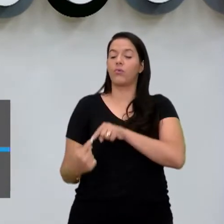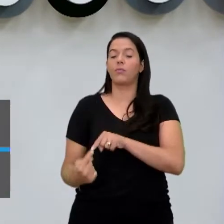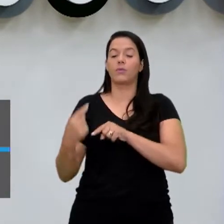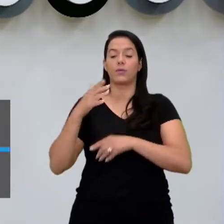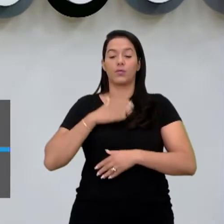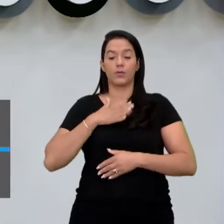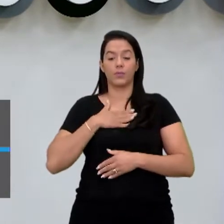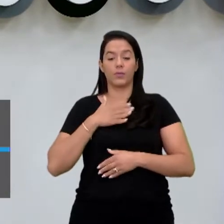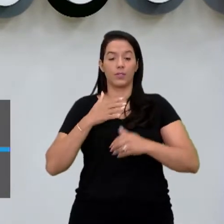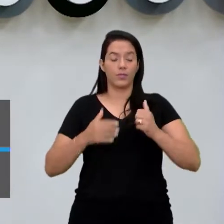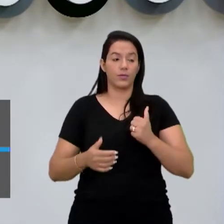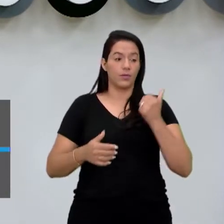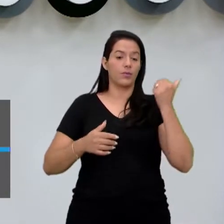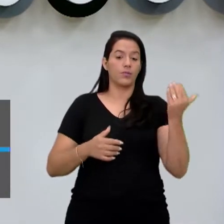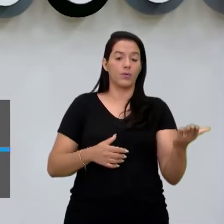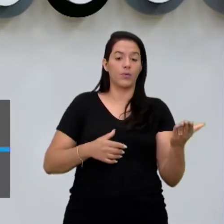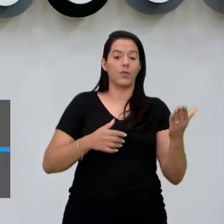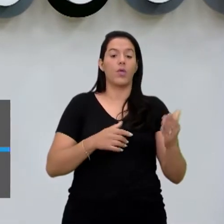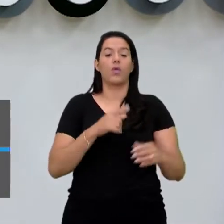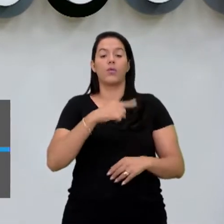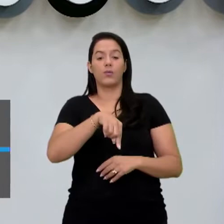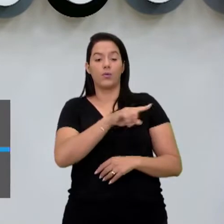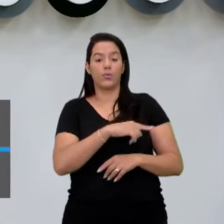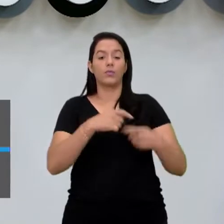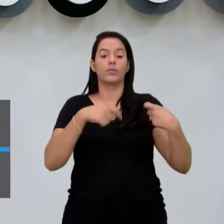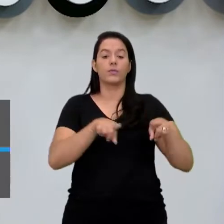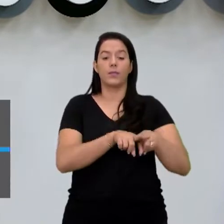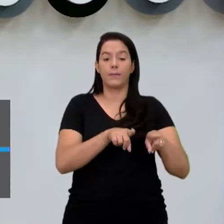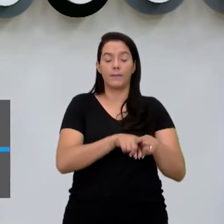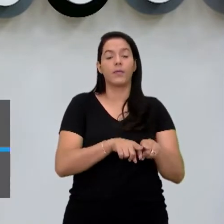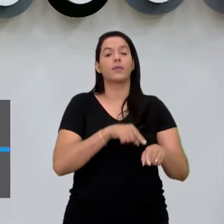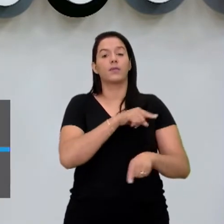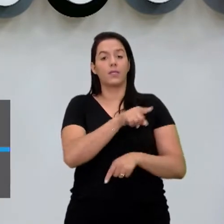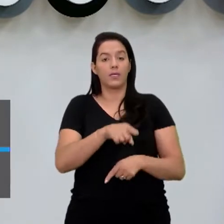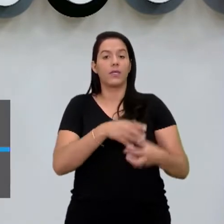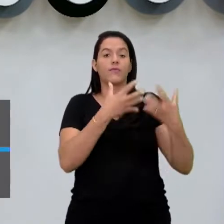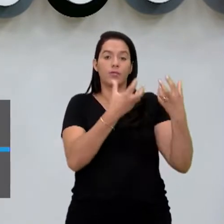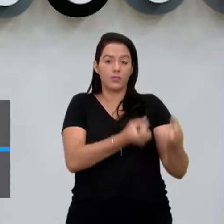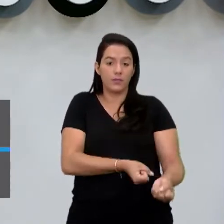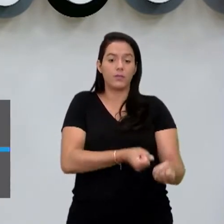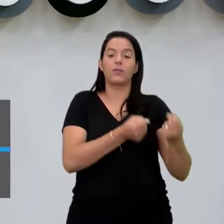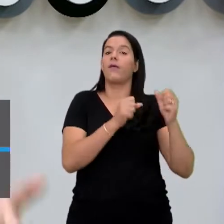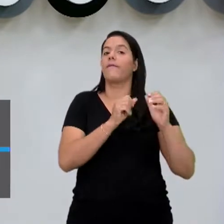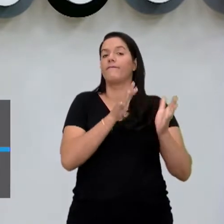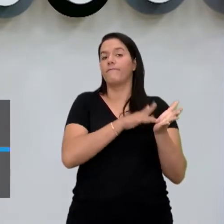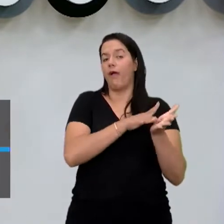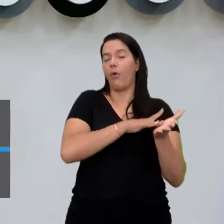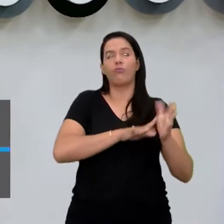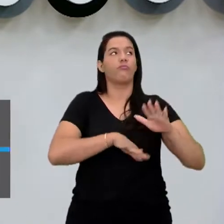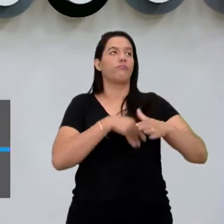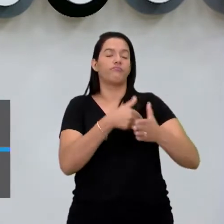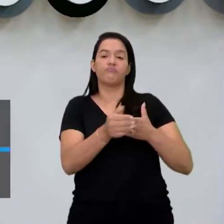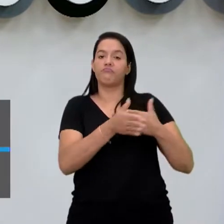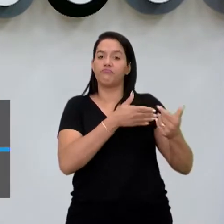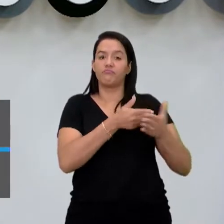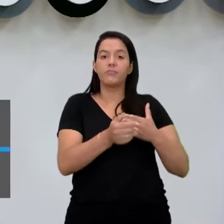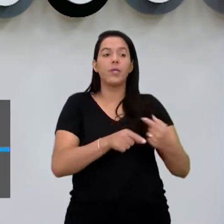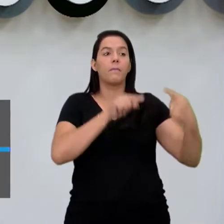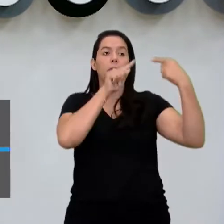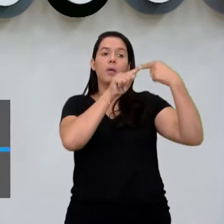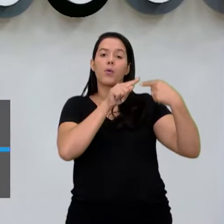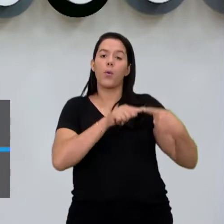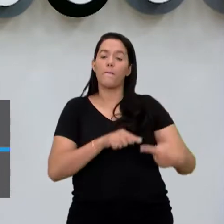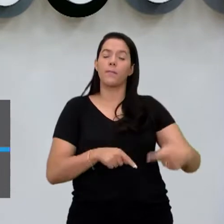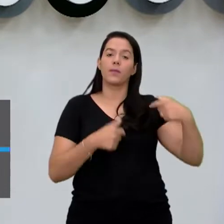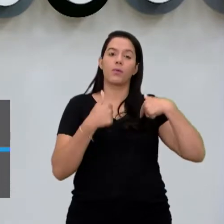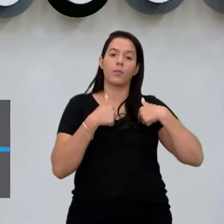Se eu sou de direita, extrema direita, eu vou comprar esses discursos falsos ou verdadeiros, porque eles têm a ver com a minha